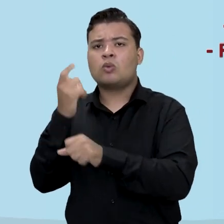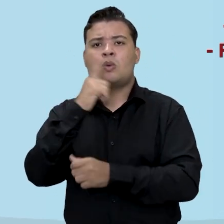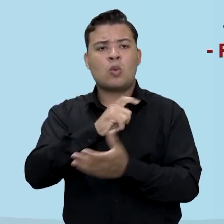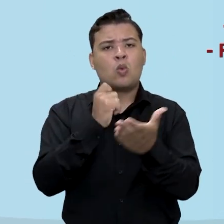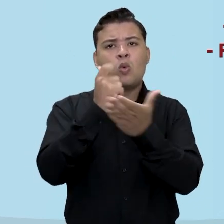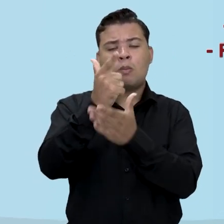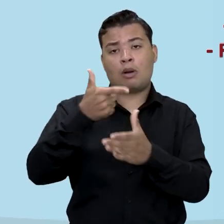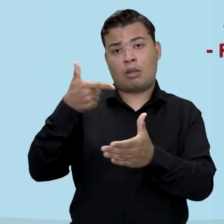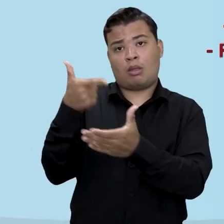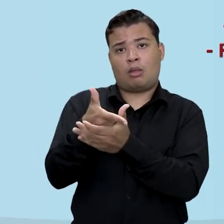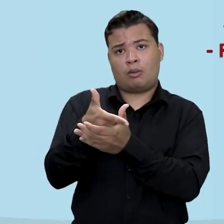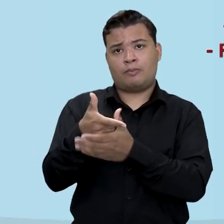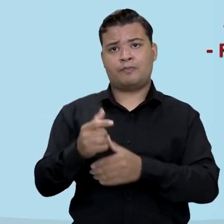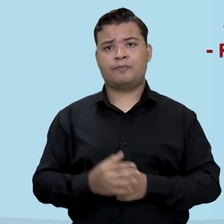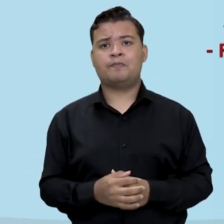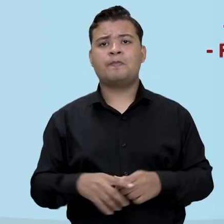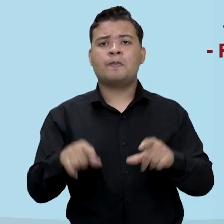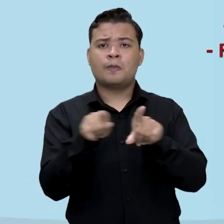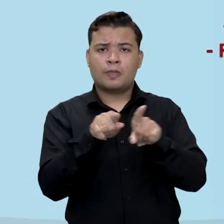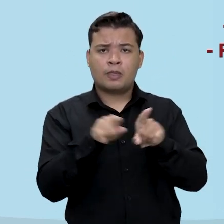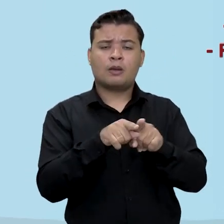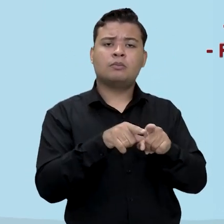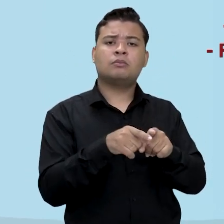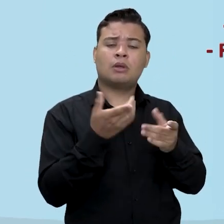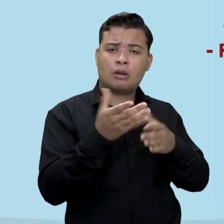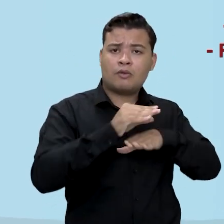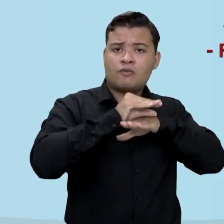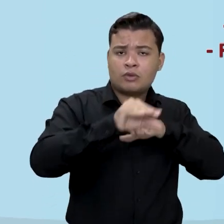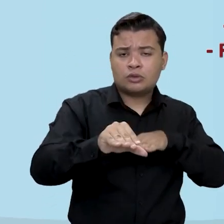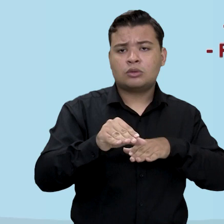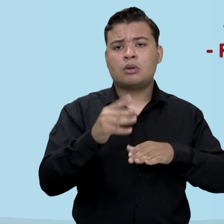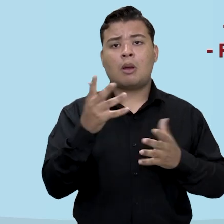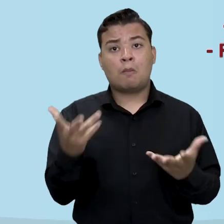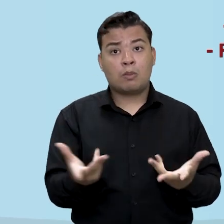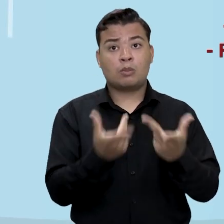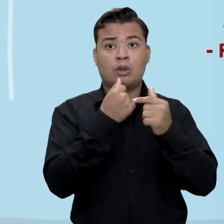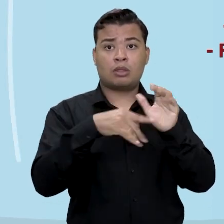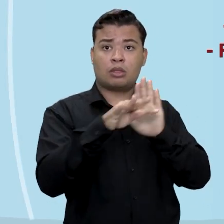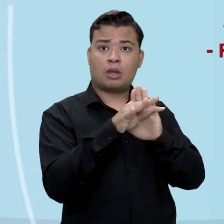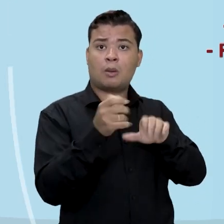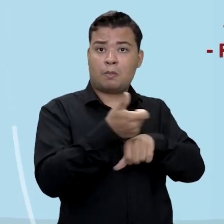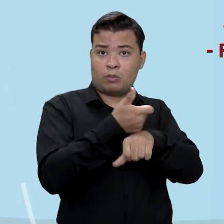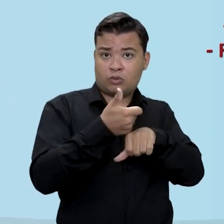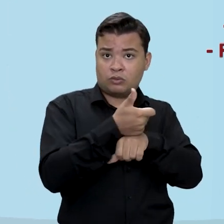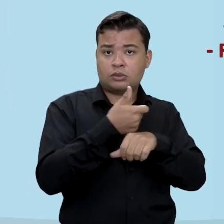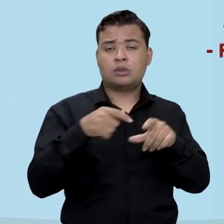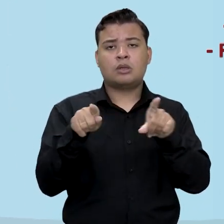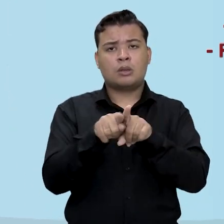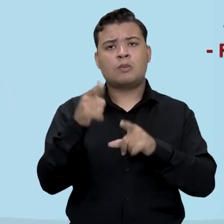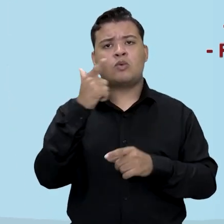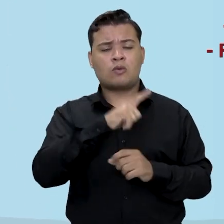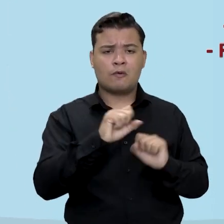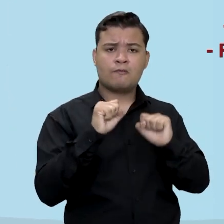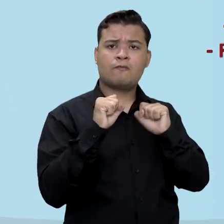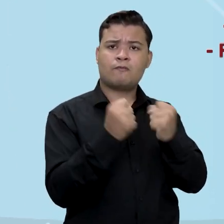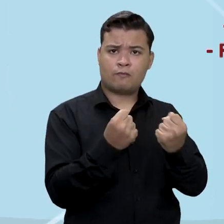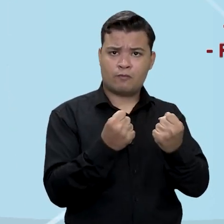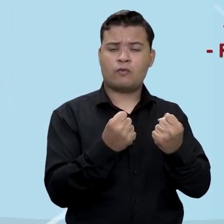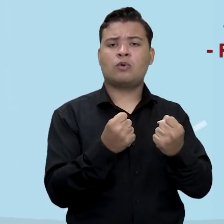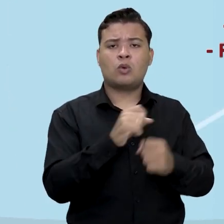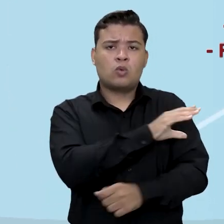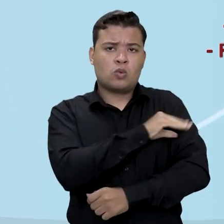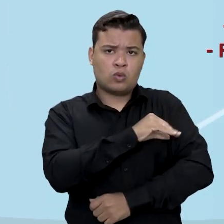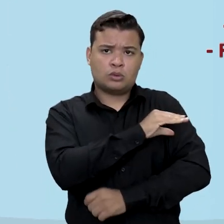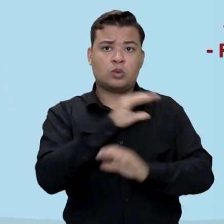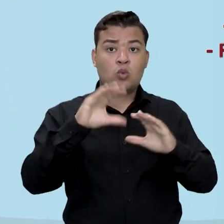anos além de investir no aprimoramento técnico profissional e fortalecer a participação do Conselho